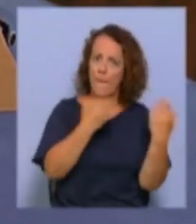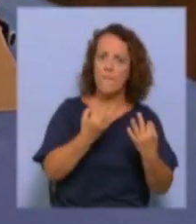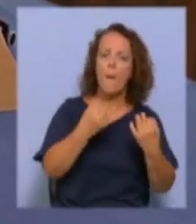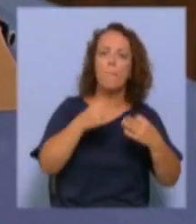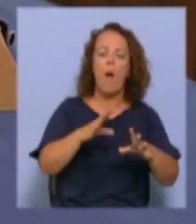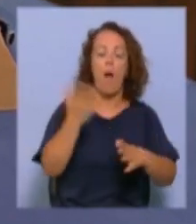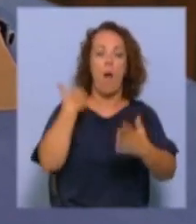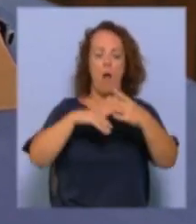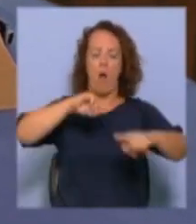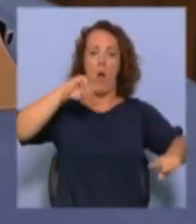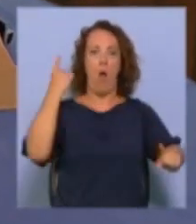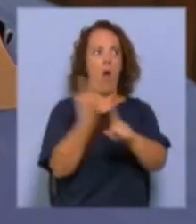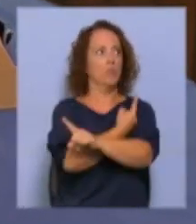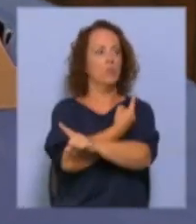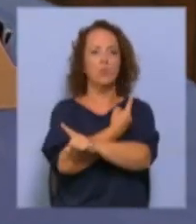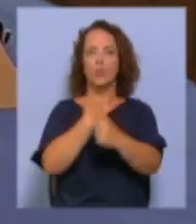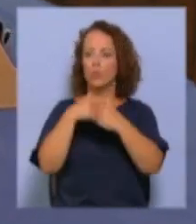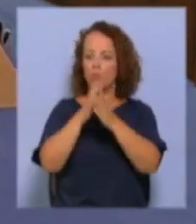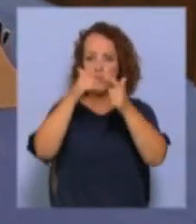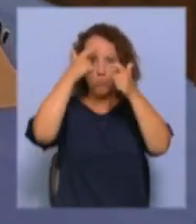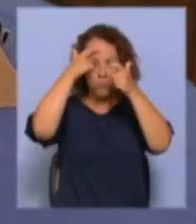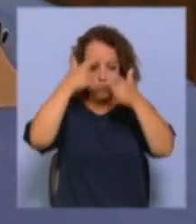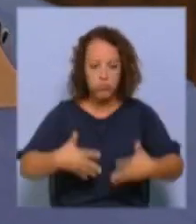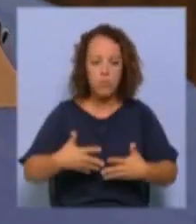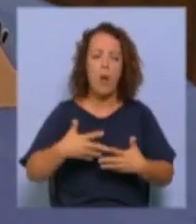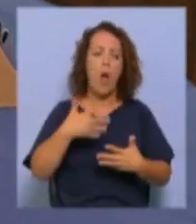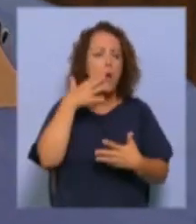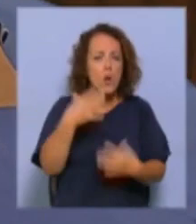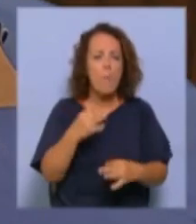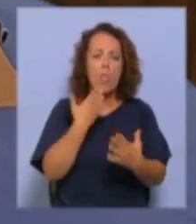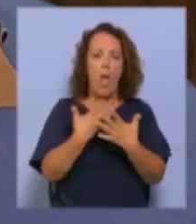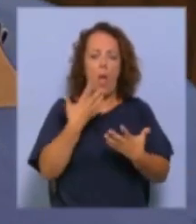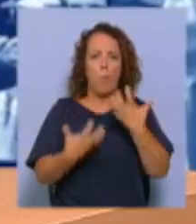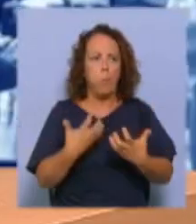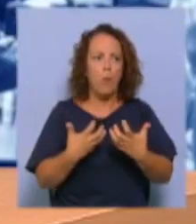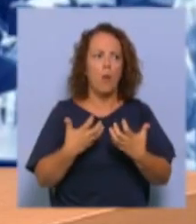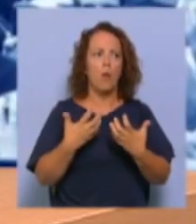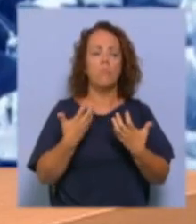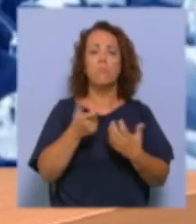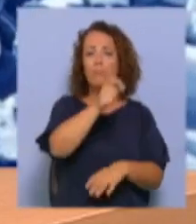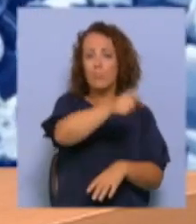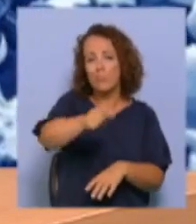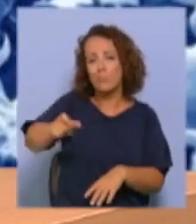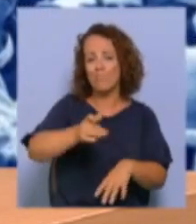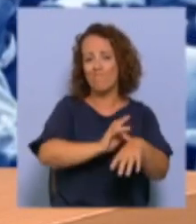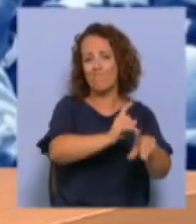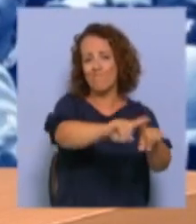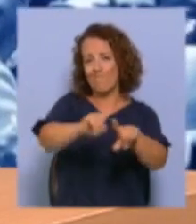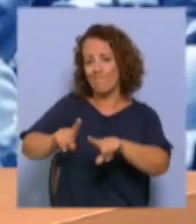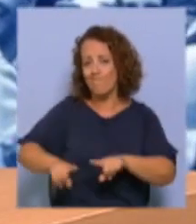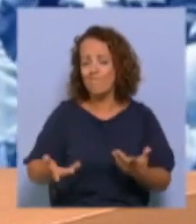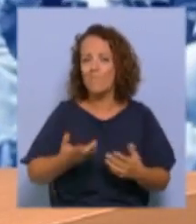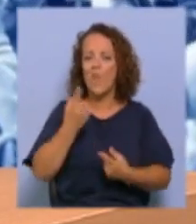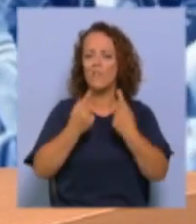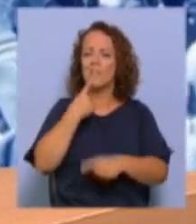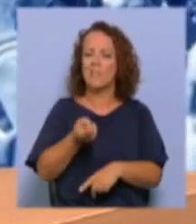é natural que tivesse havido hesitações, haverá sensibilidades diferentes. Enfim, se muita gente às vezes